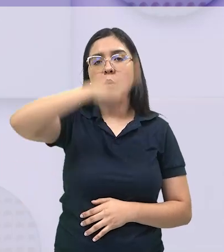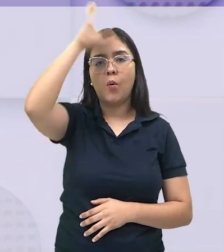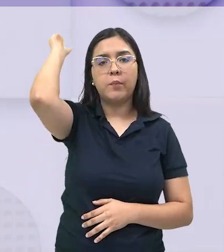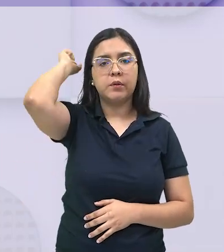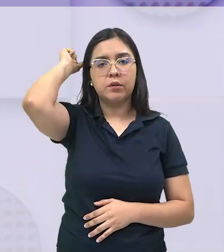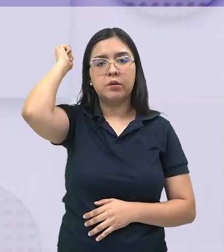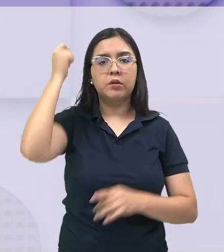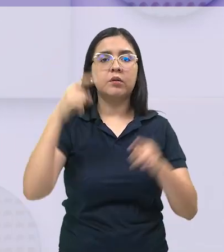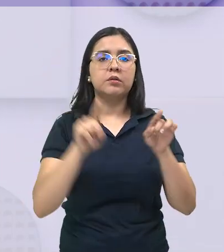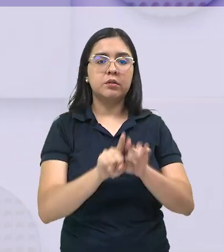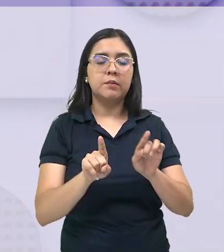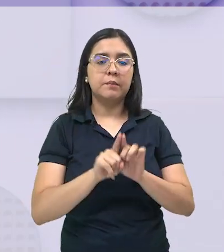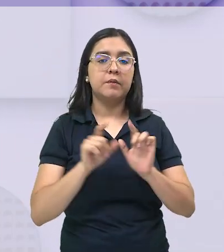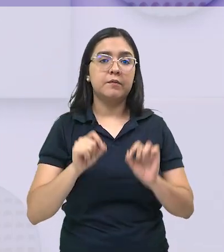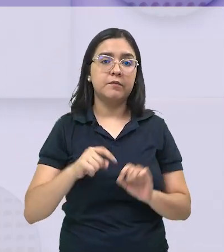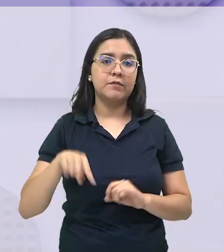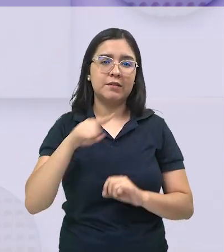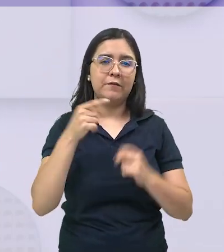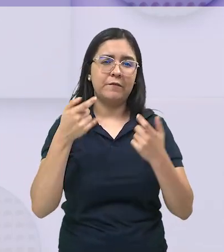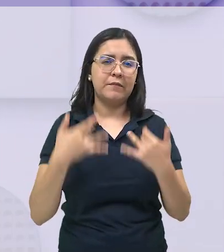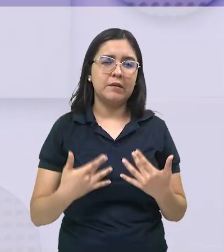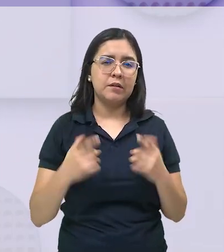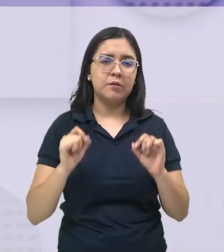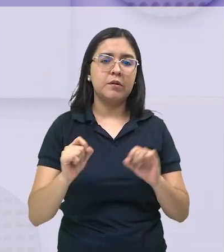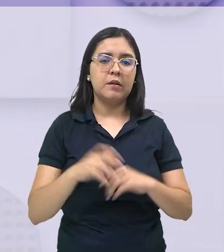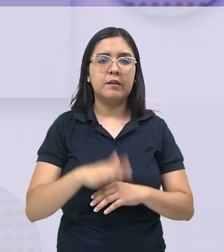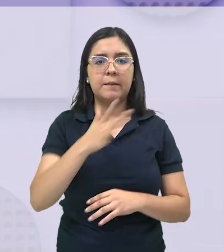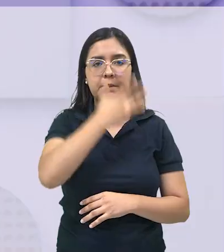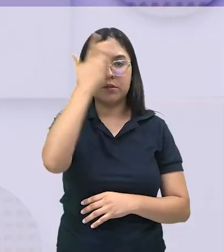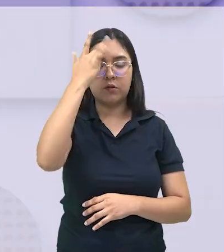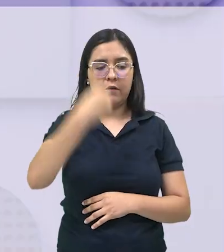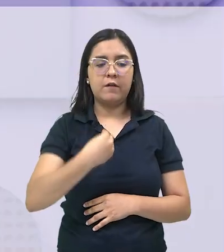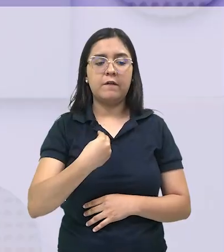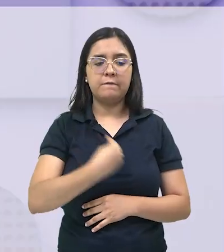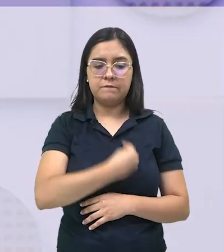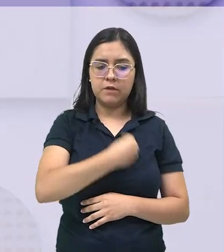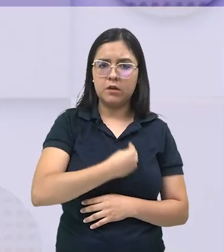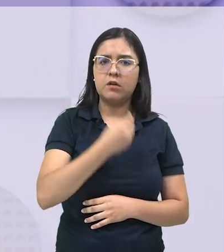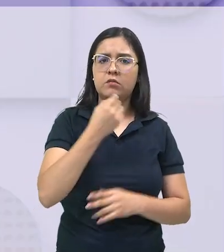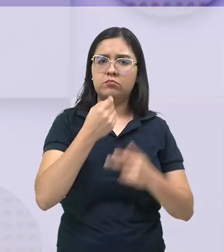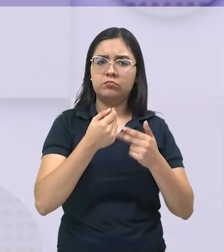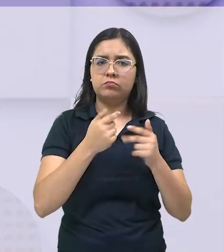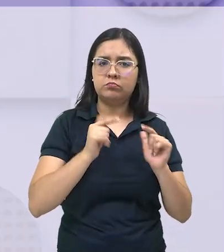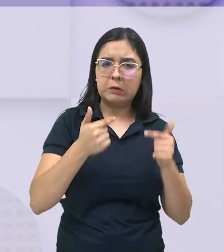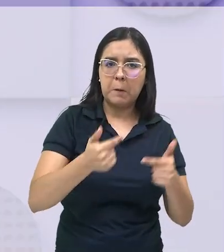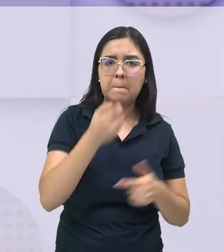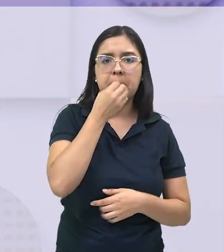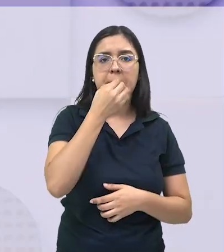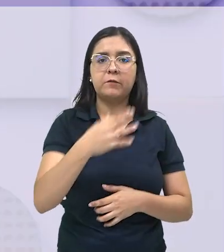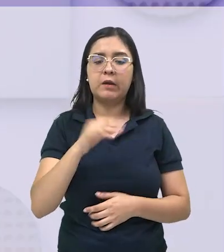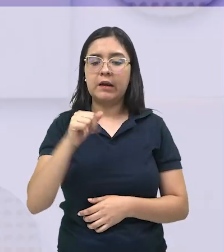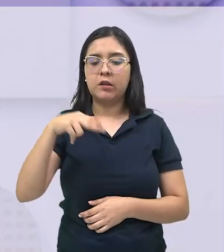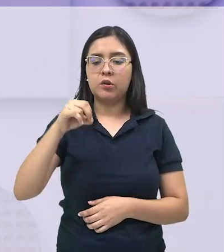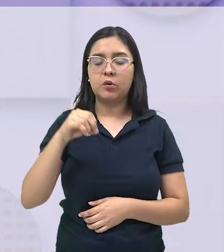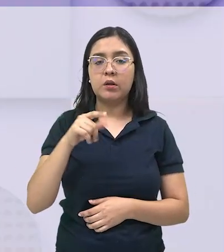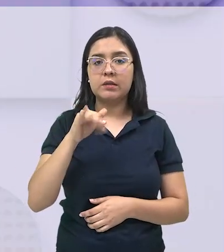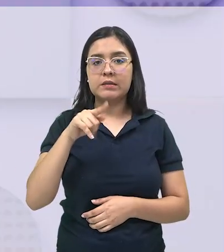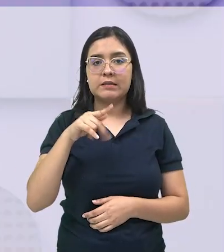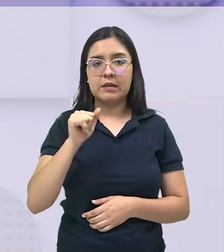no catolicismo ortodoxo, você fala da pessoa que em vida fez coisas boas e foi canonizado,